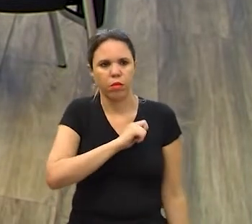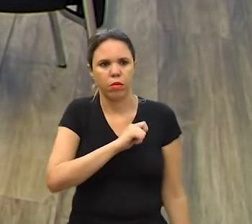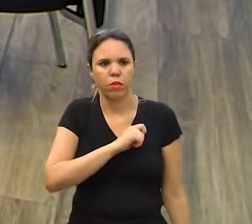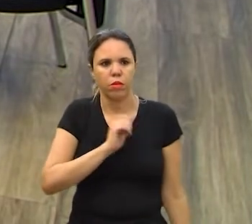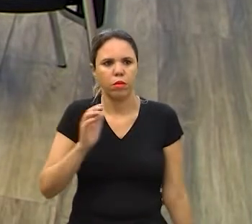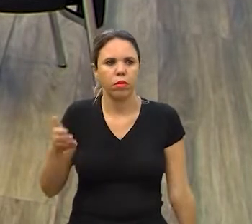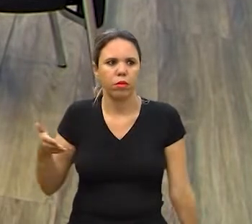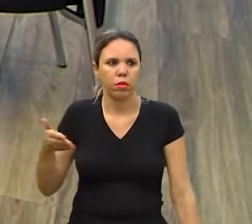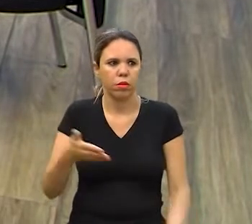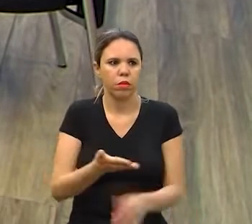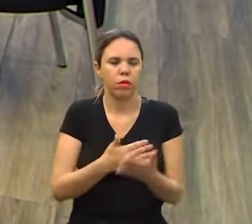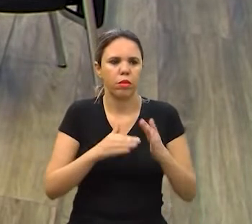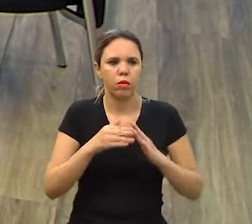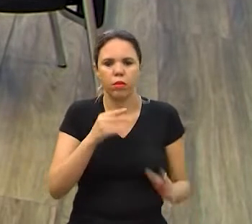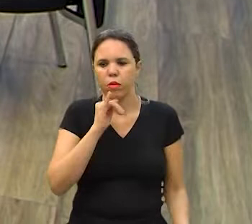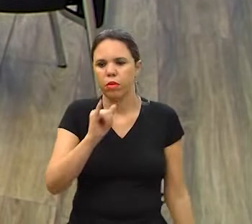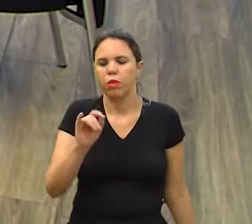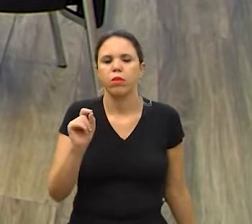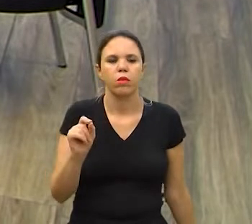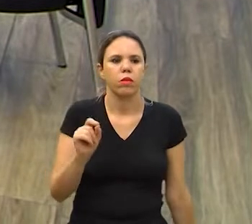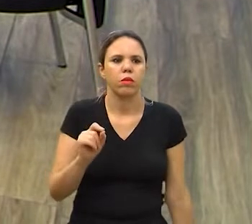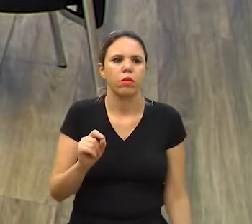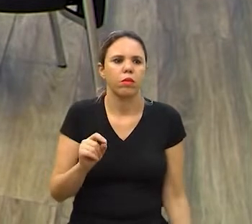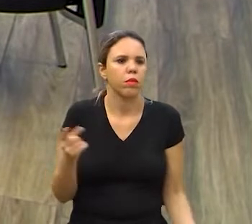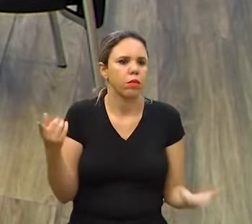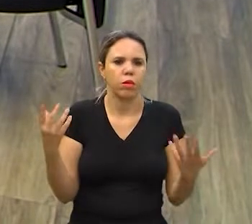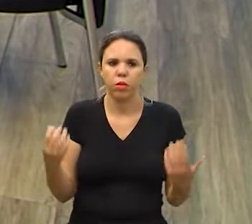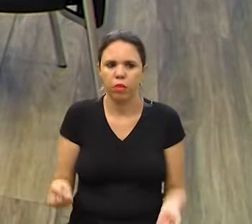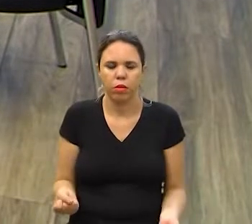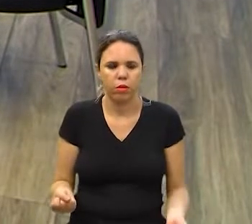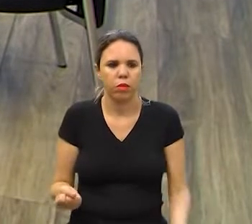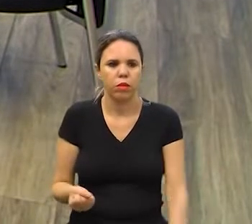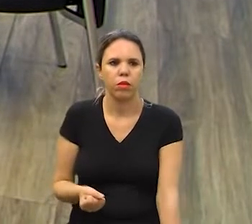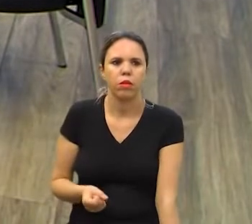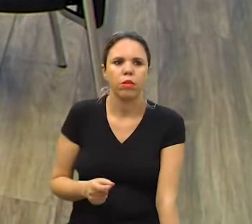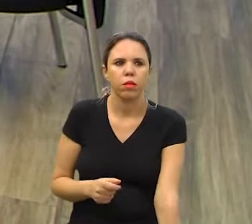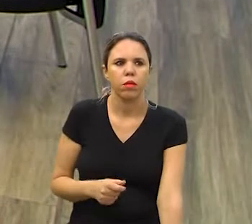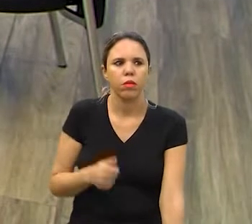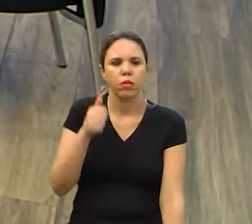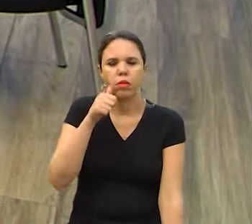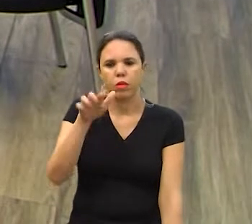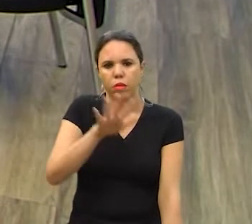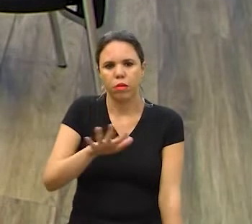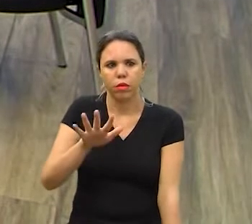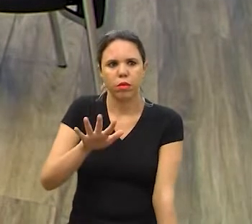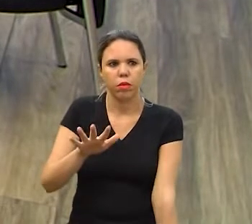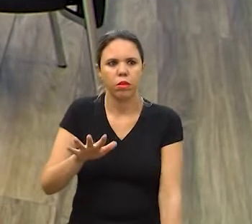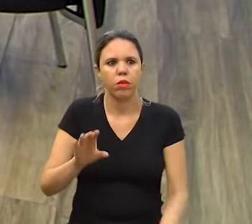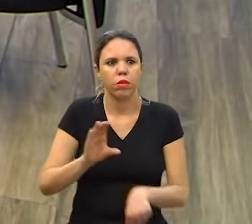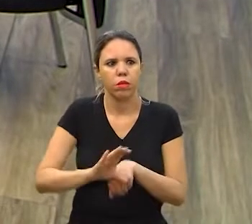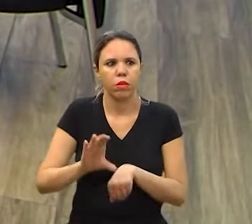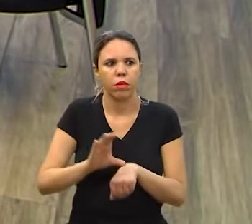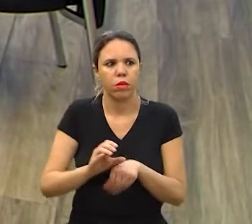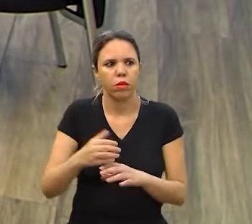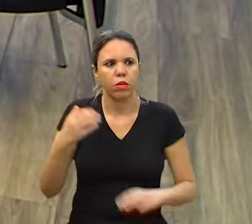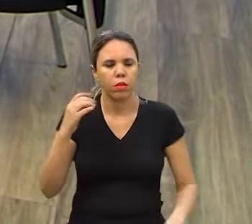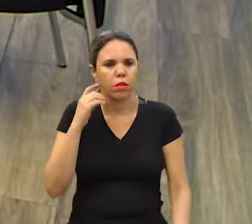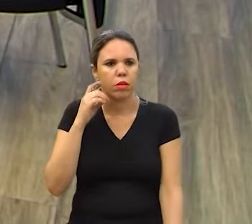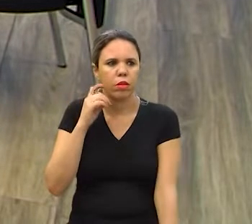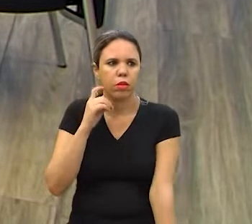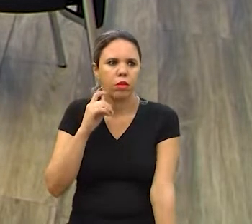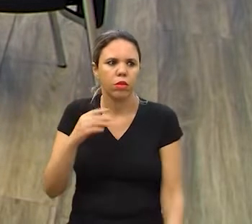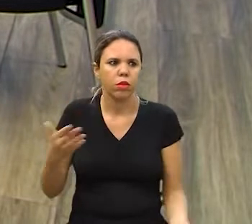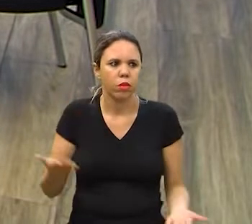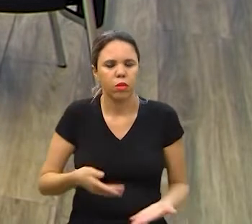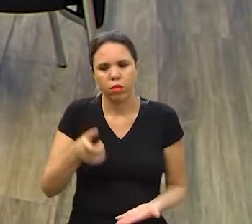canadense entrou naquela escola e disse que não admitia que mulheres estavam fazendo curso de engenharia.